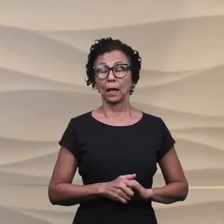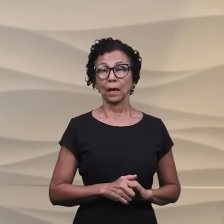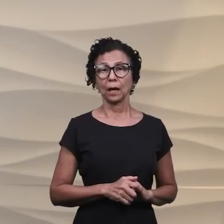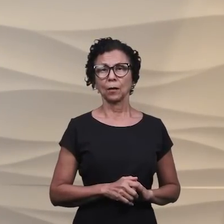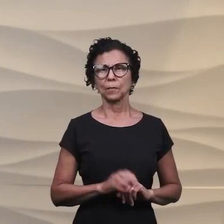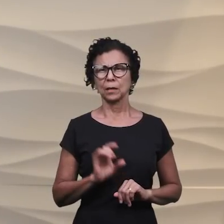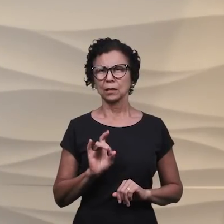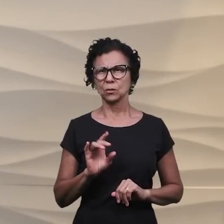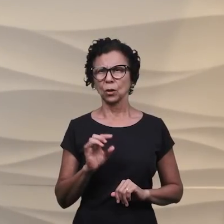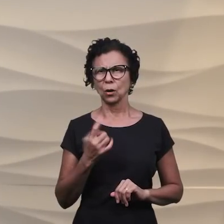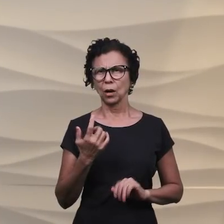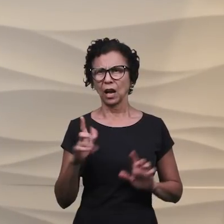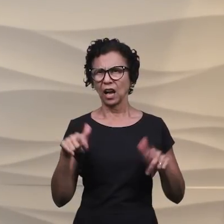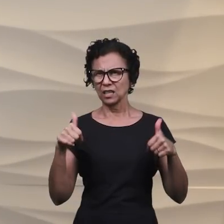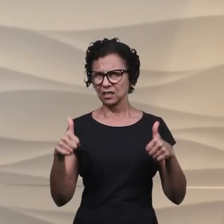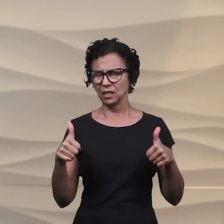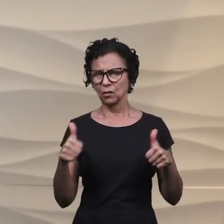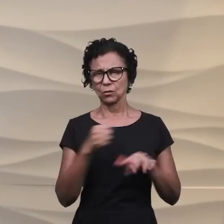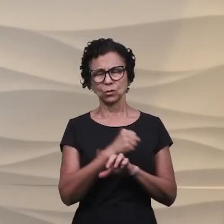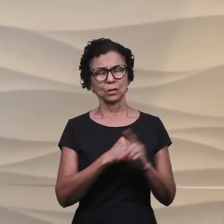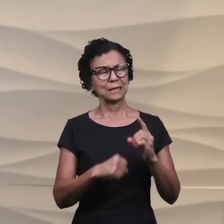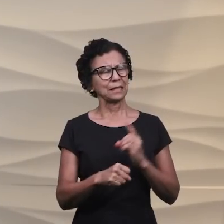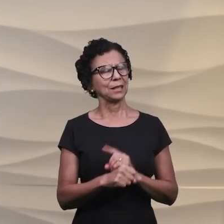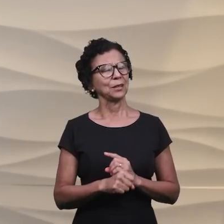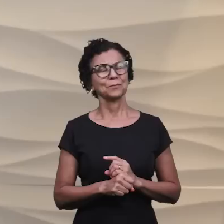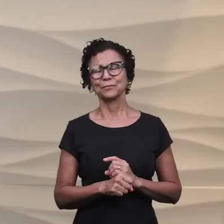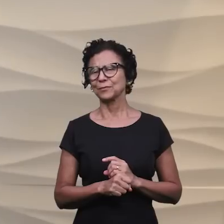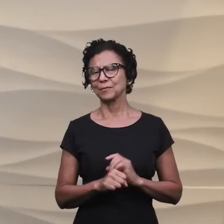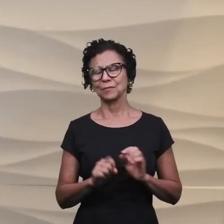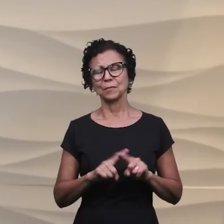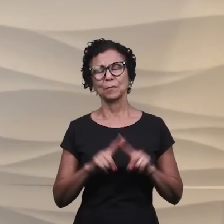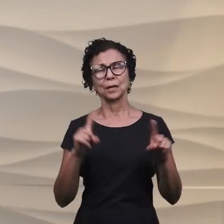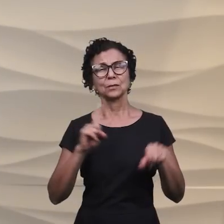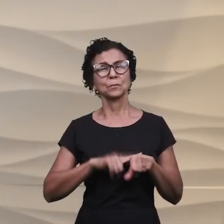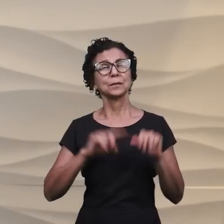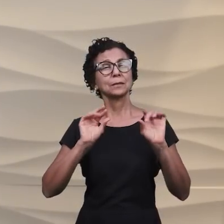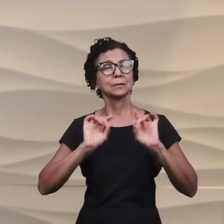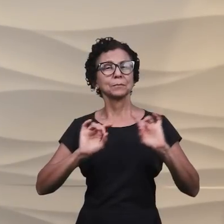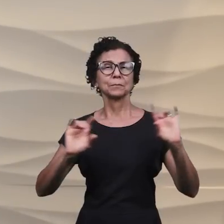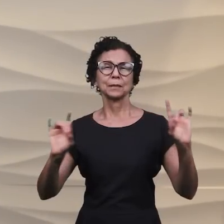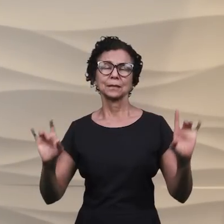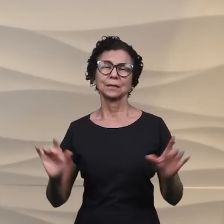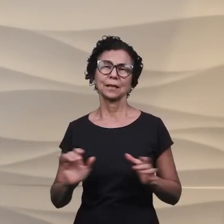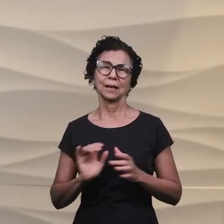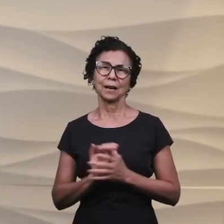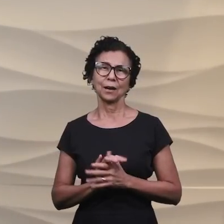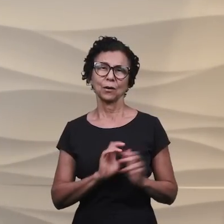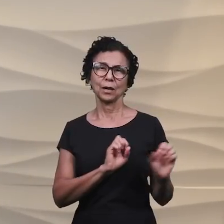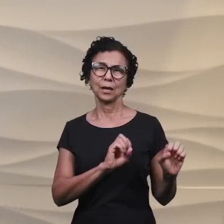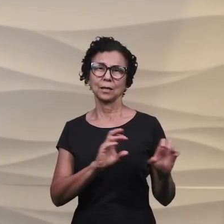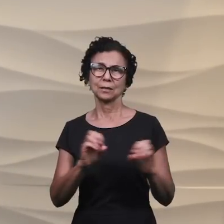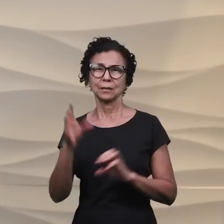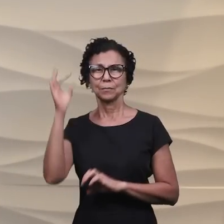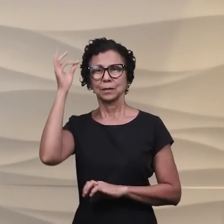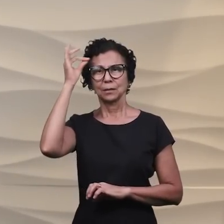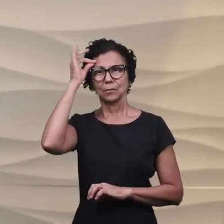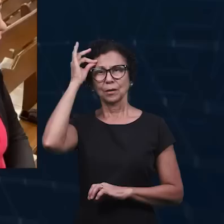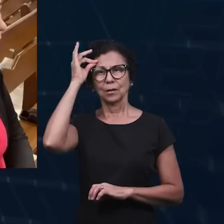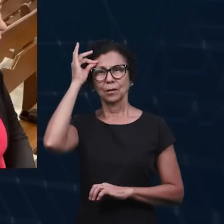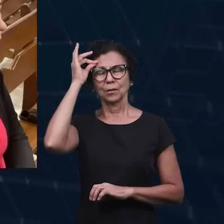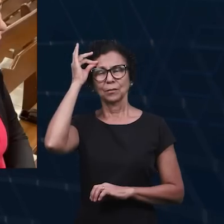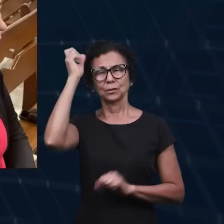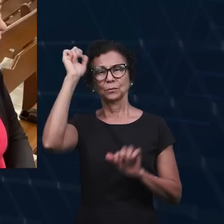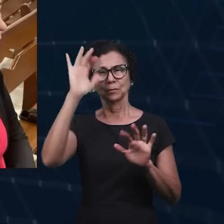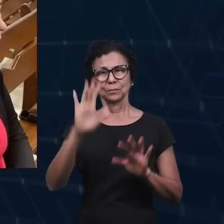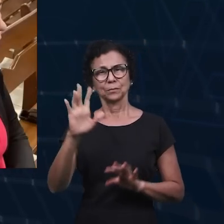não foi apenas uma ação social, mas um tempo precioso de edificação espiritual e do derramar das bênçãos do Senhor.